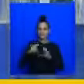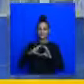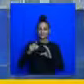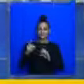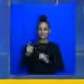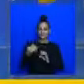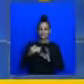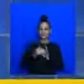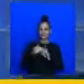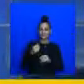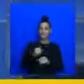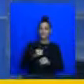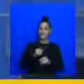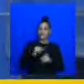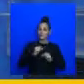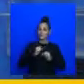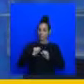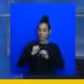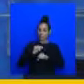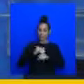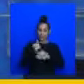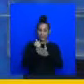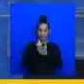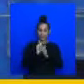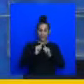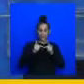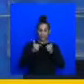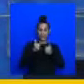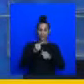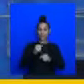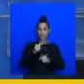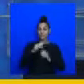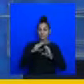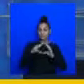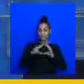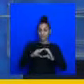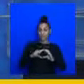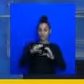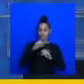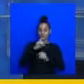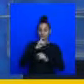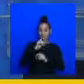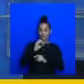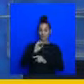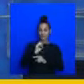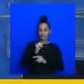a 31. Pode chamar que a sorte vem. Vem, sorte, bola.